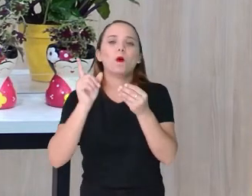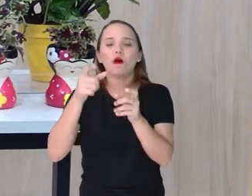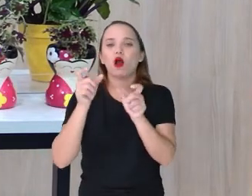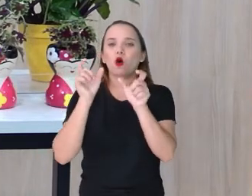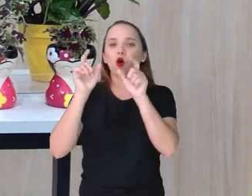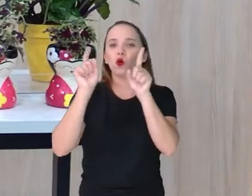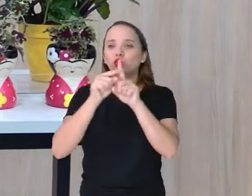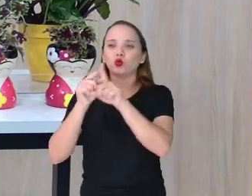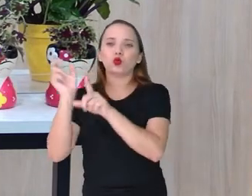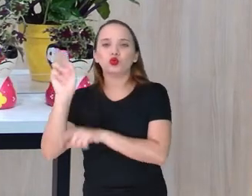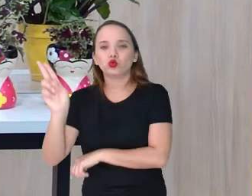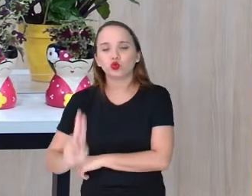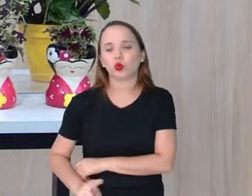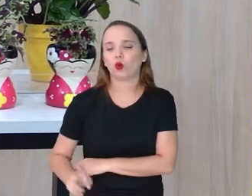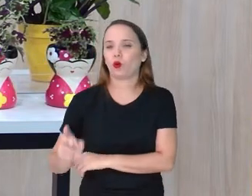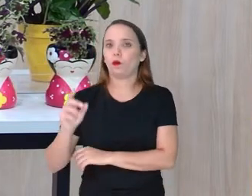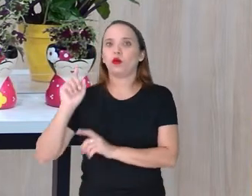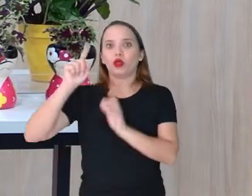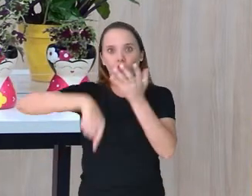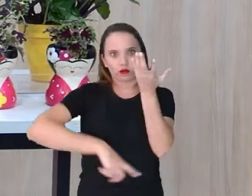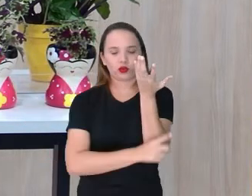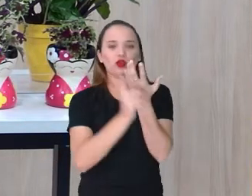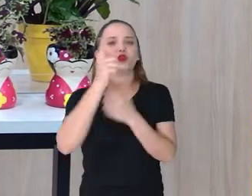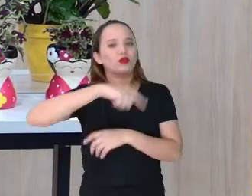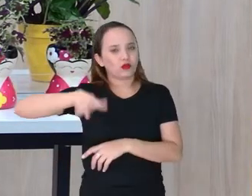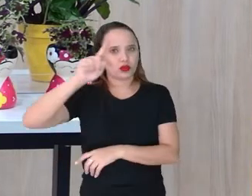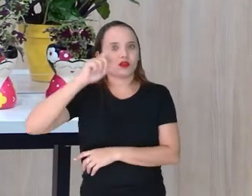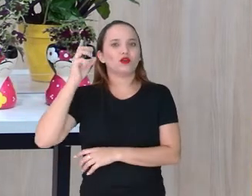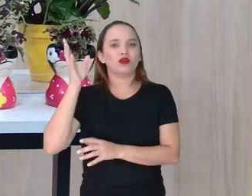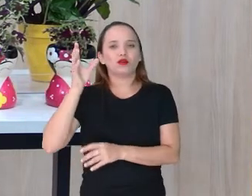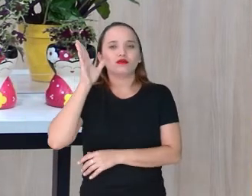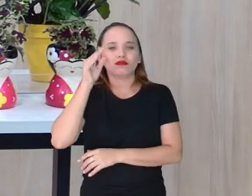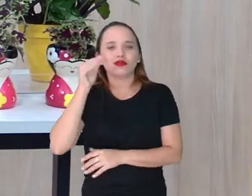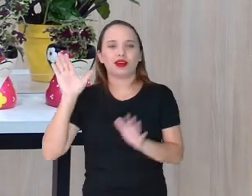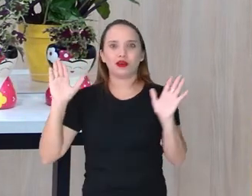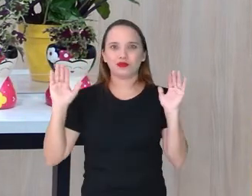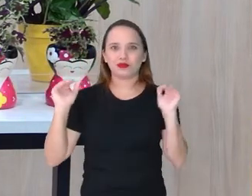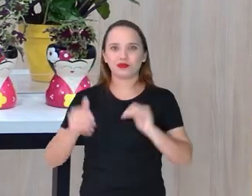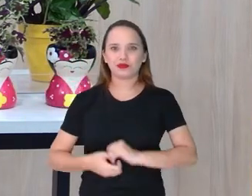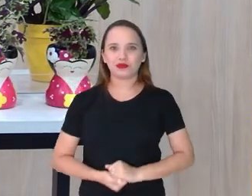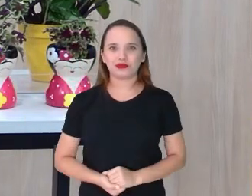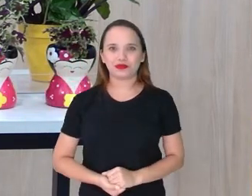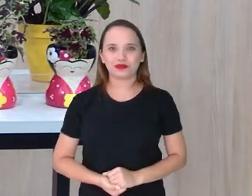É importante vocês terem conhecimento, que vocês vão ver que vai ser bem legal. Tchau, tchau, pessoal.